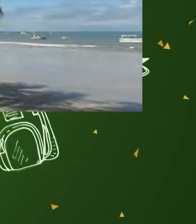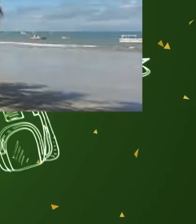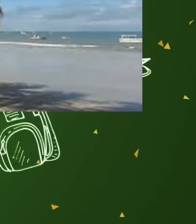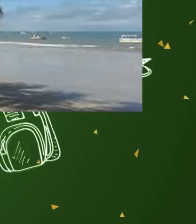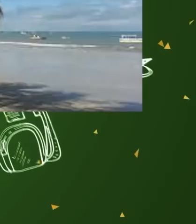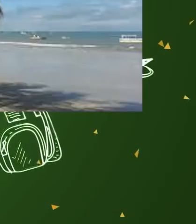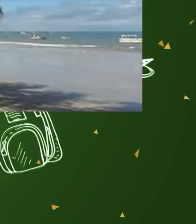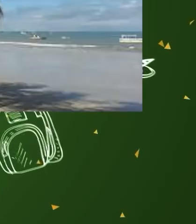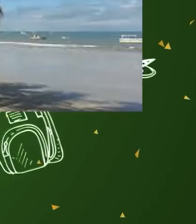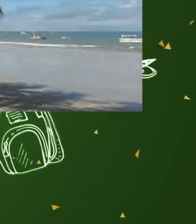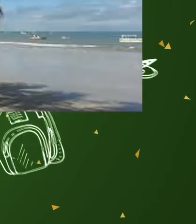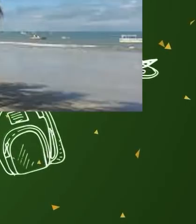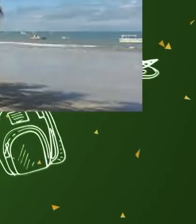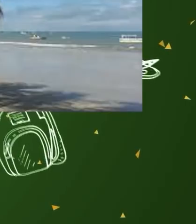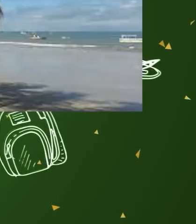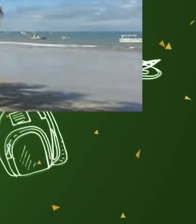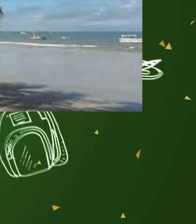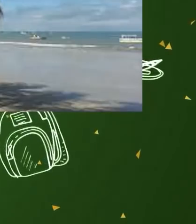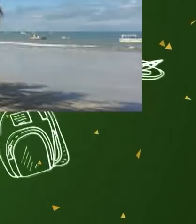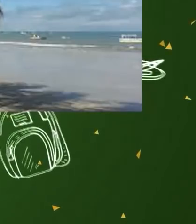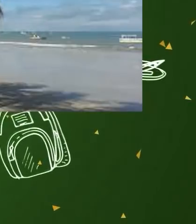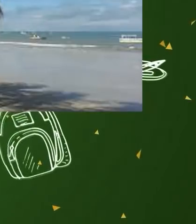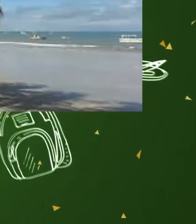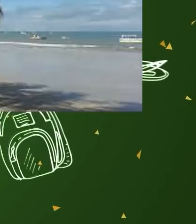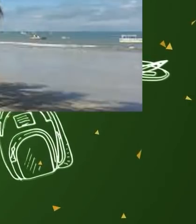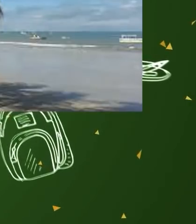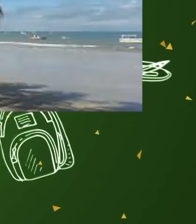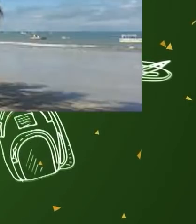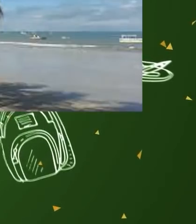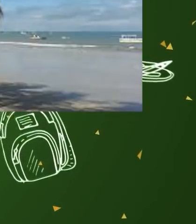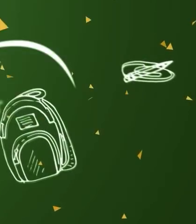Alagoas. Alagoas.